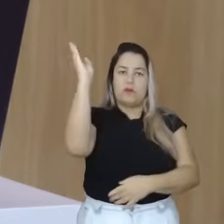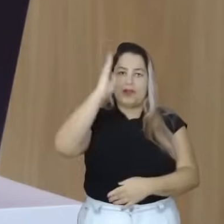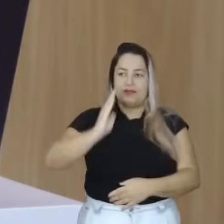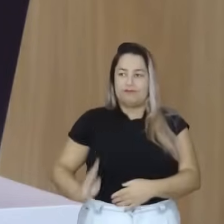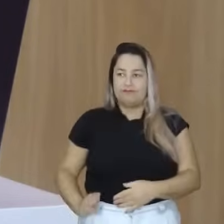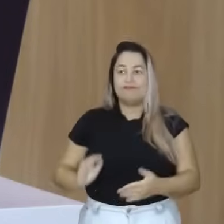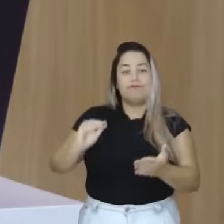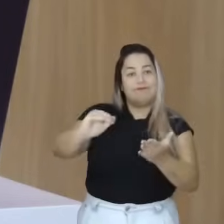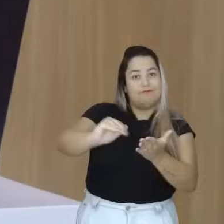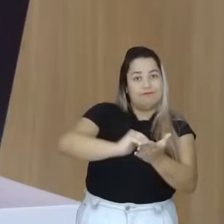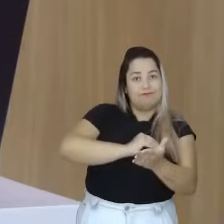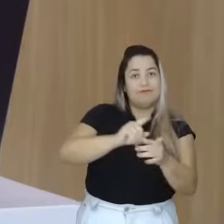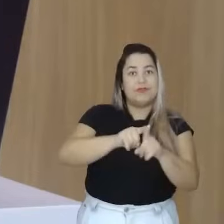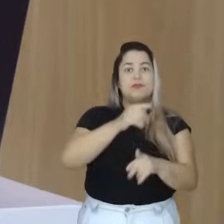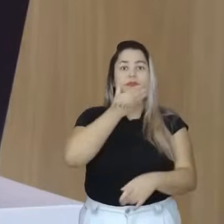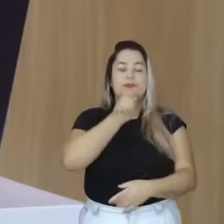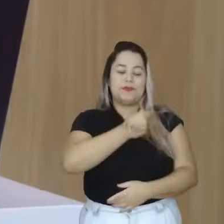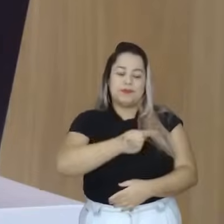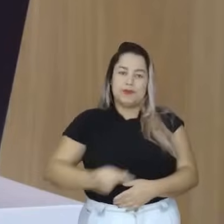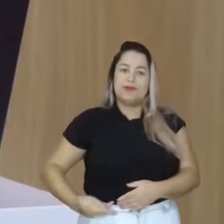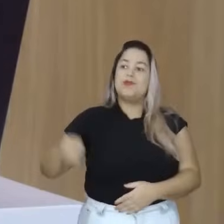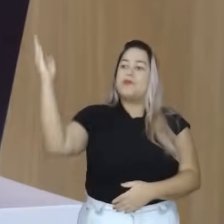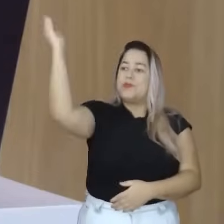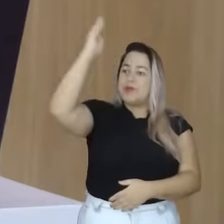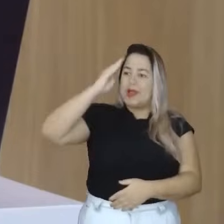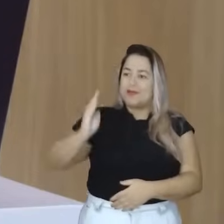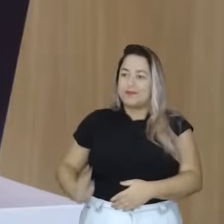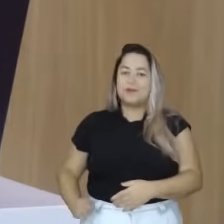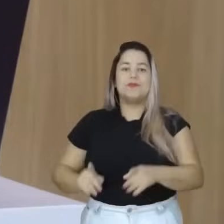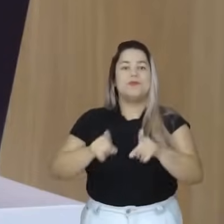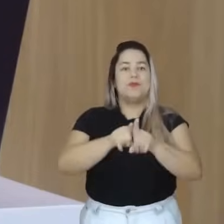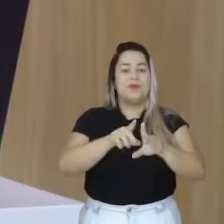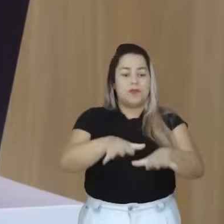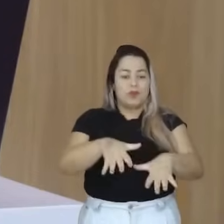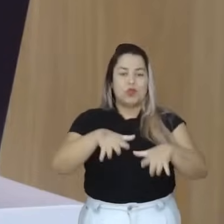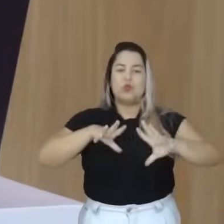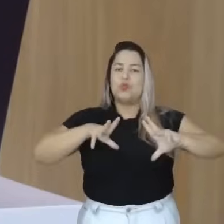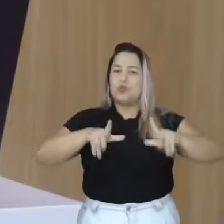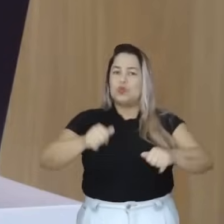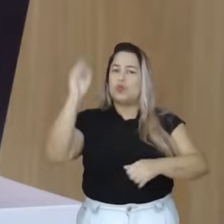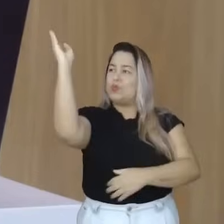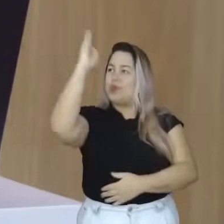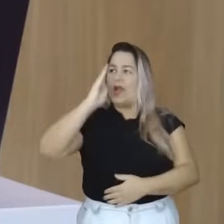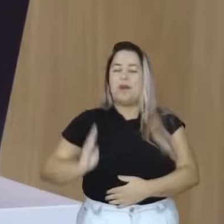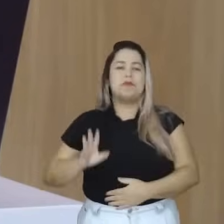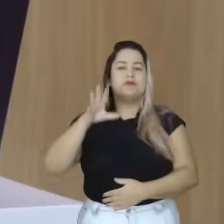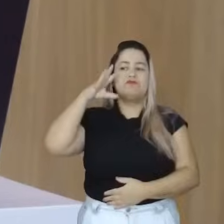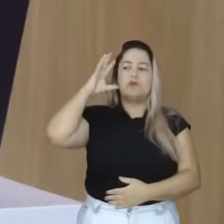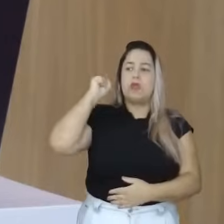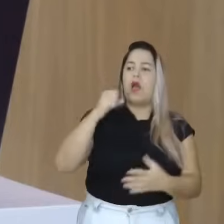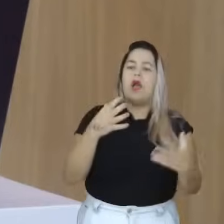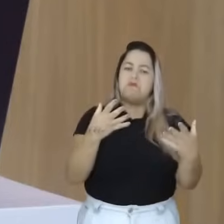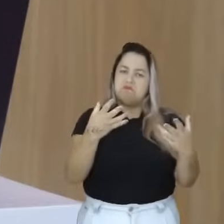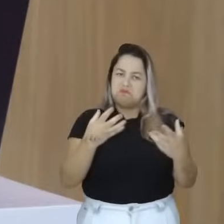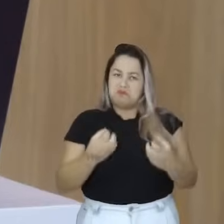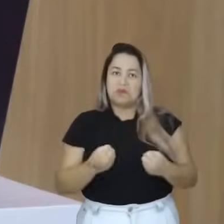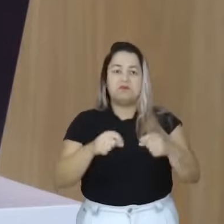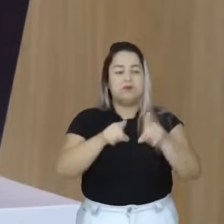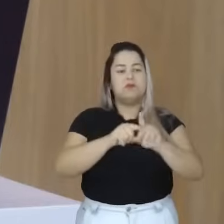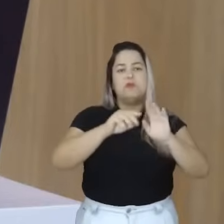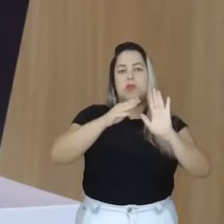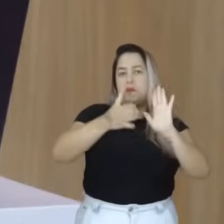A Secretaria-Geral da Presidência da República realizou plenárias em todo o Brasil para ouvir e acolher propostas